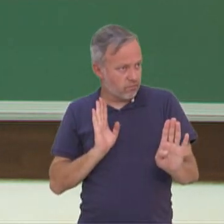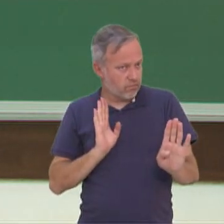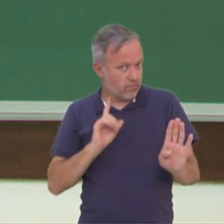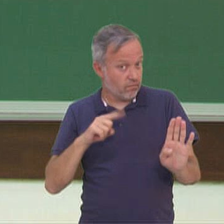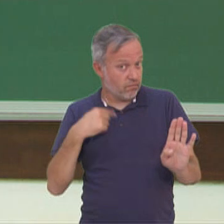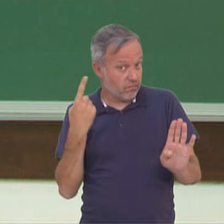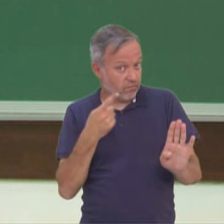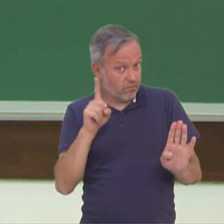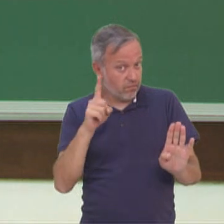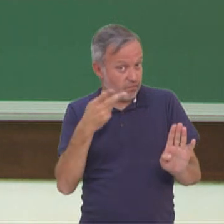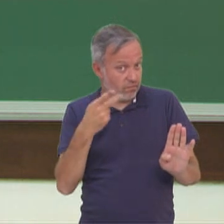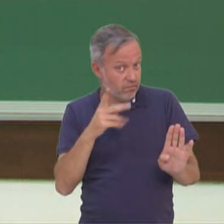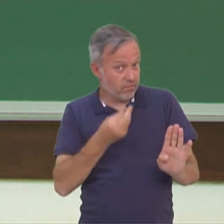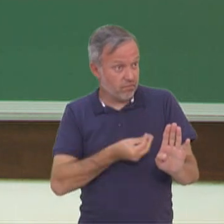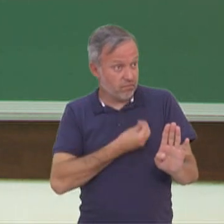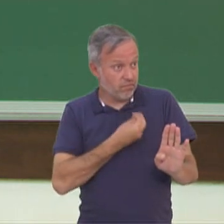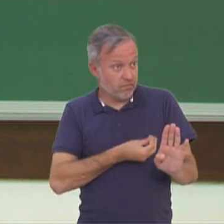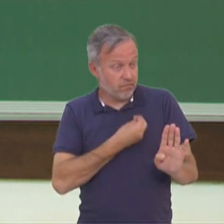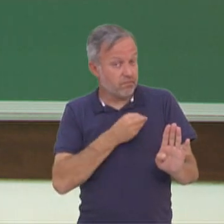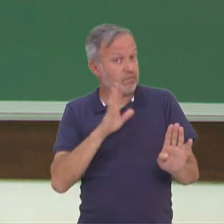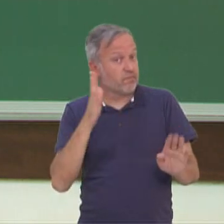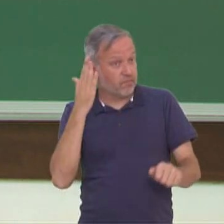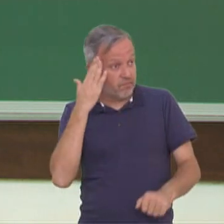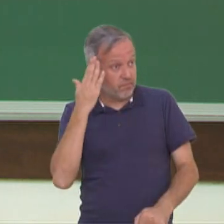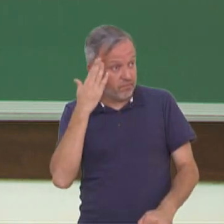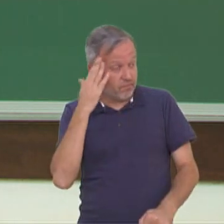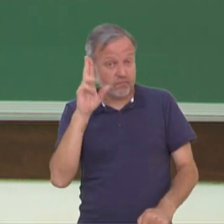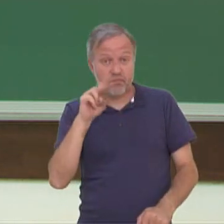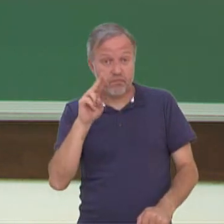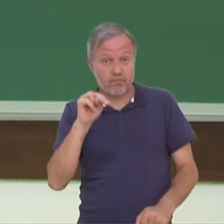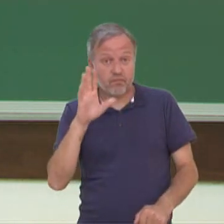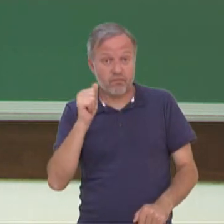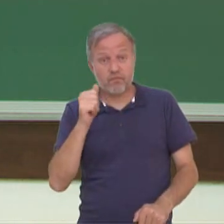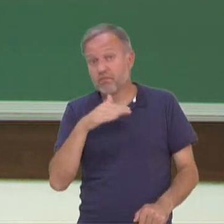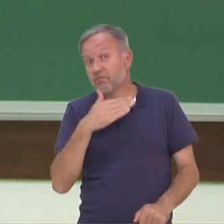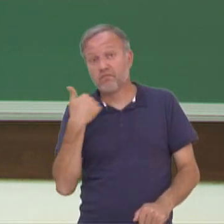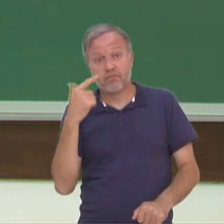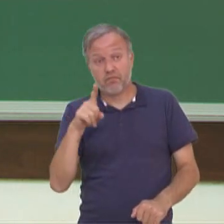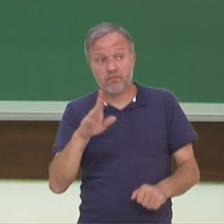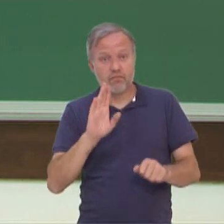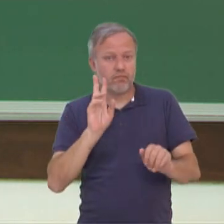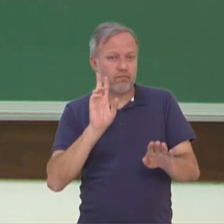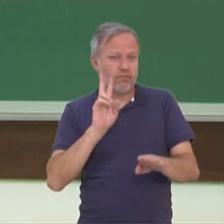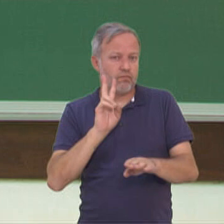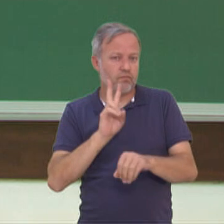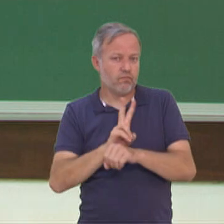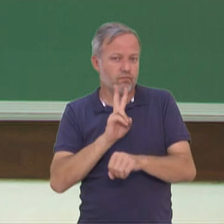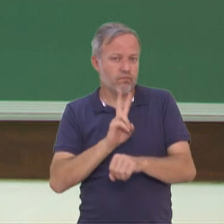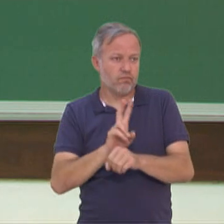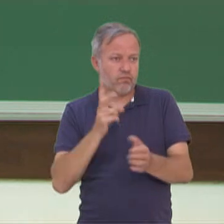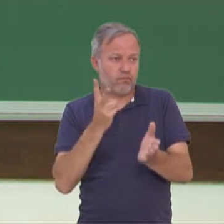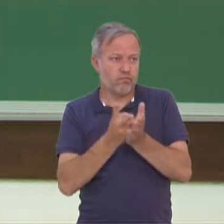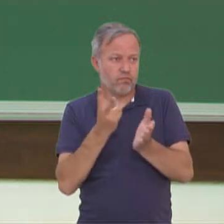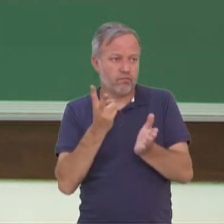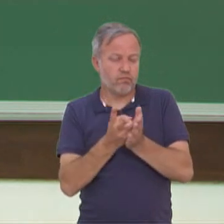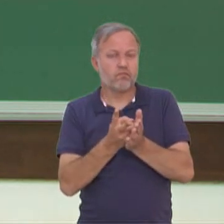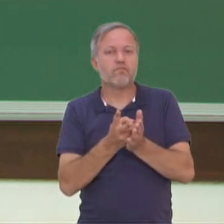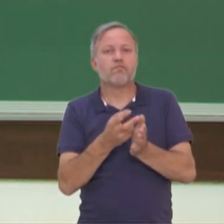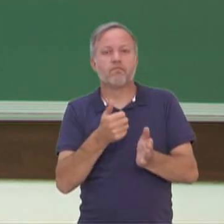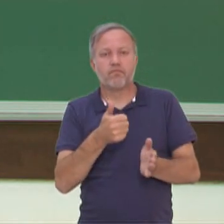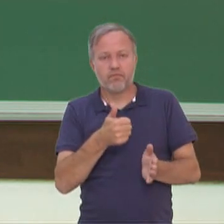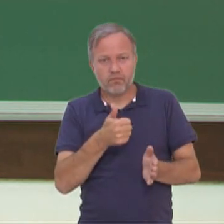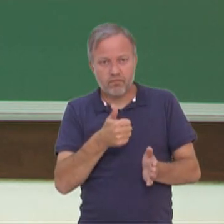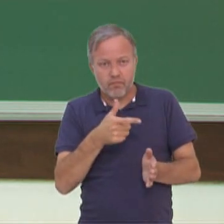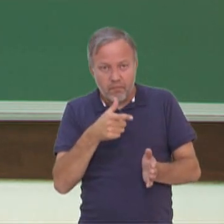comer na sua vida e aí você nunca vai comer nada mais porque você vai morrer. Então cuidado. Tomar água,